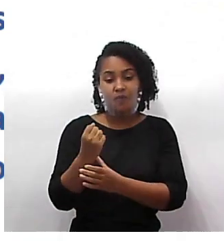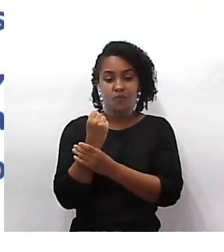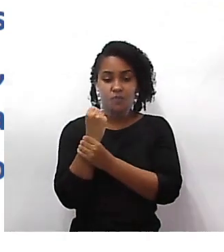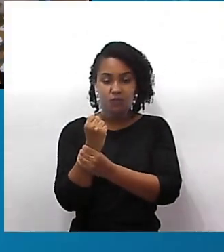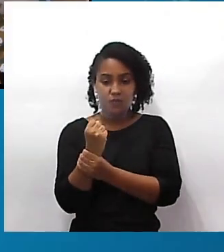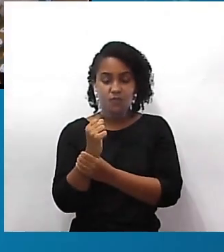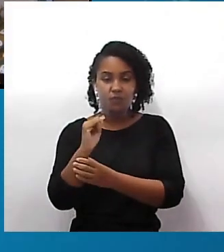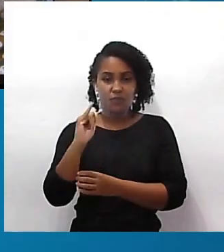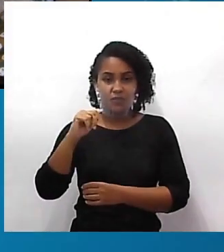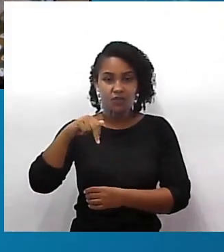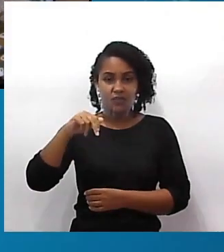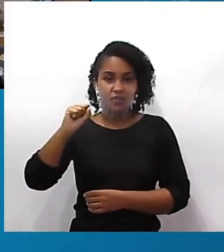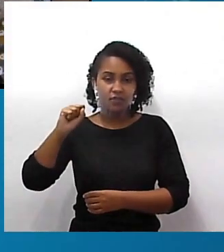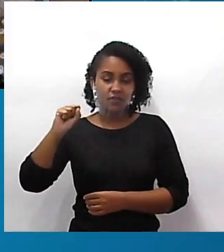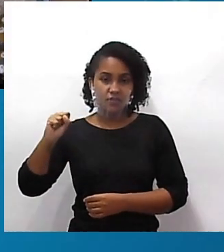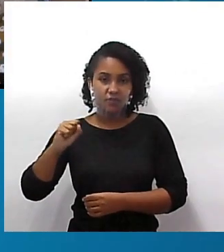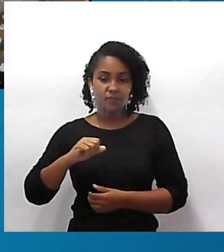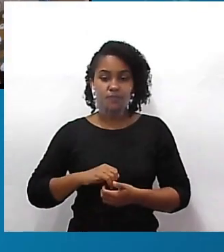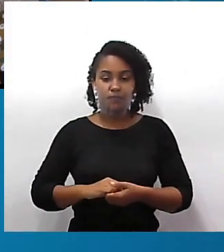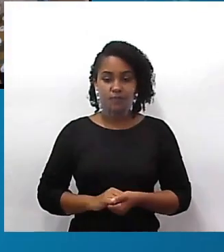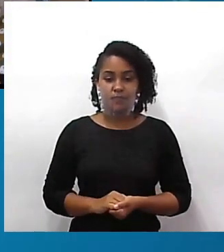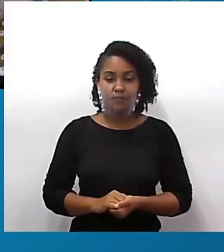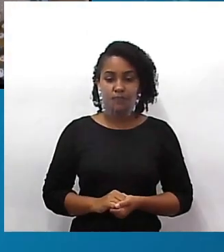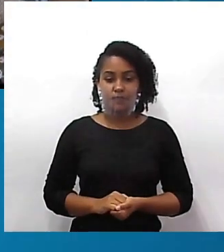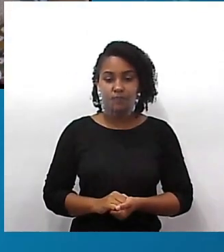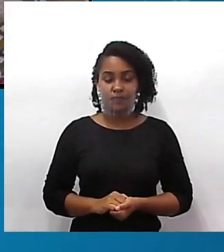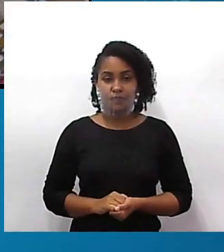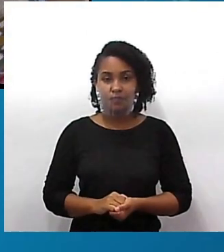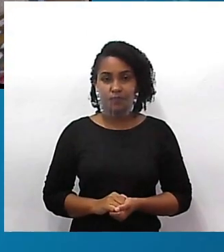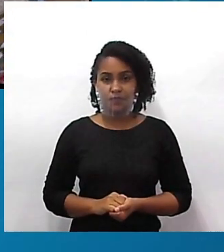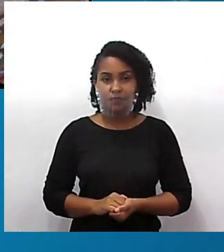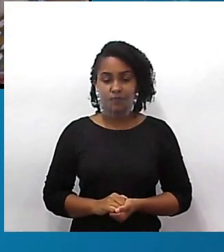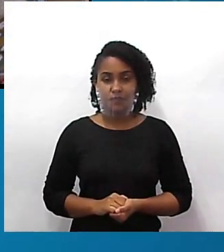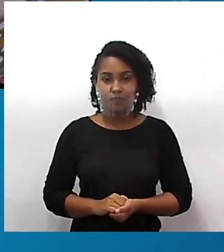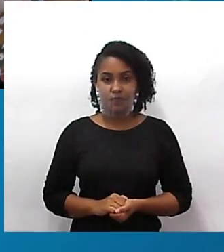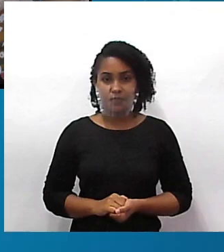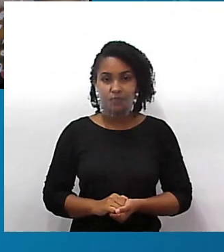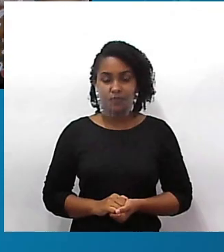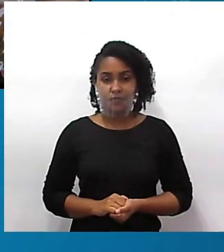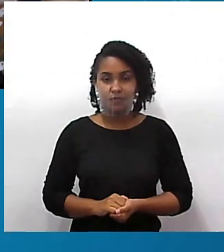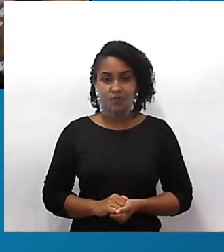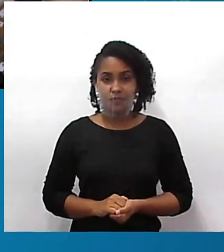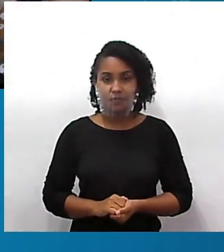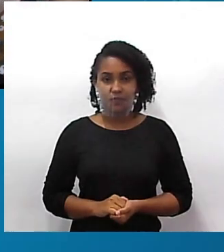protegidos pelo Instituto Nacional de Seguridade Social, INSS.